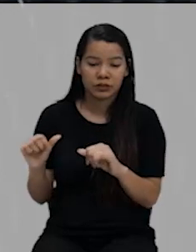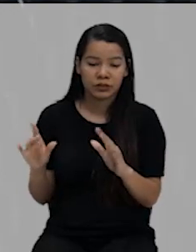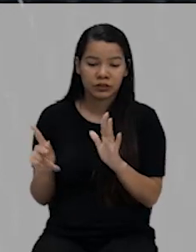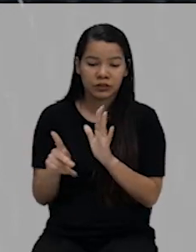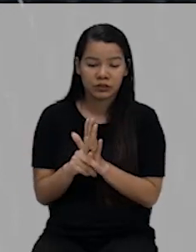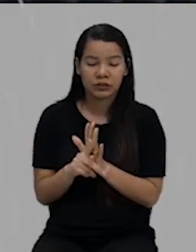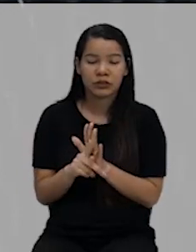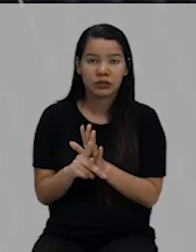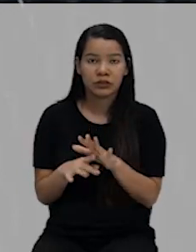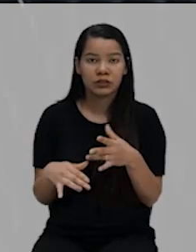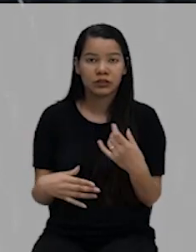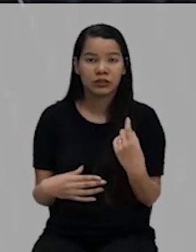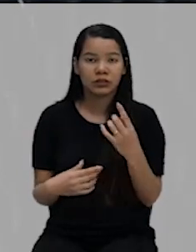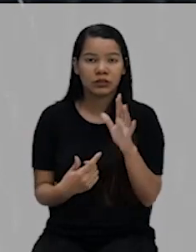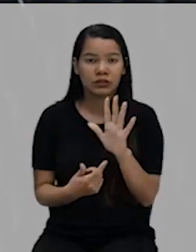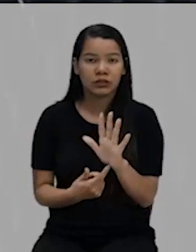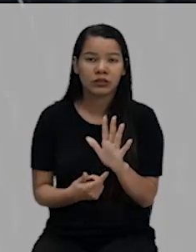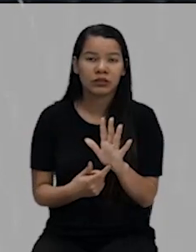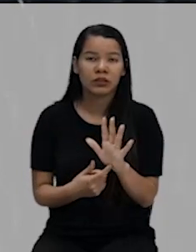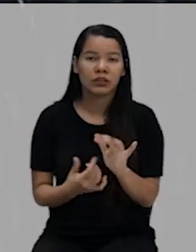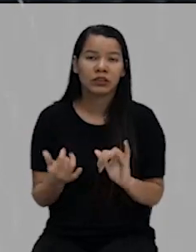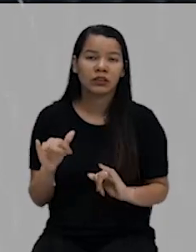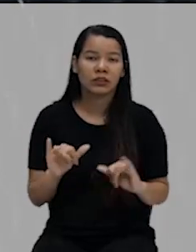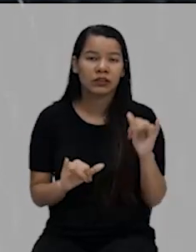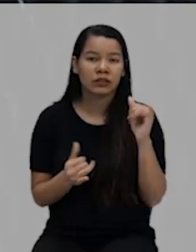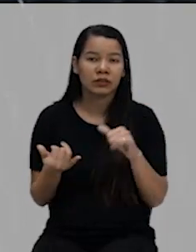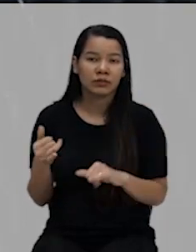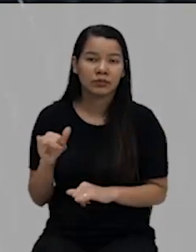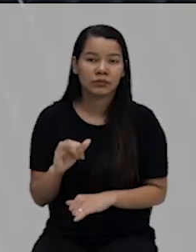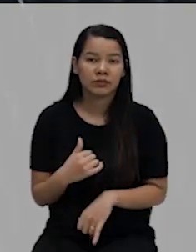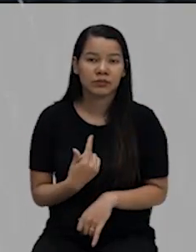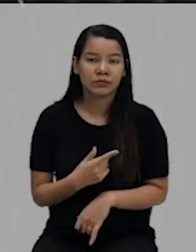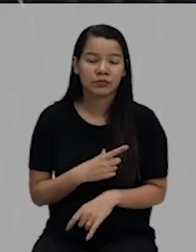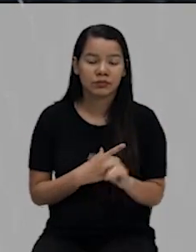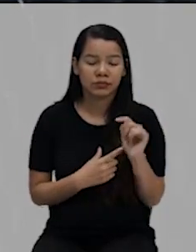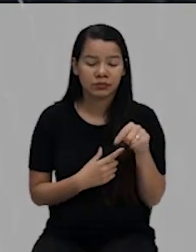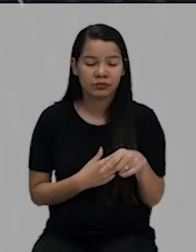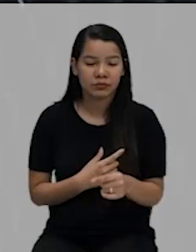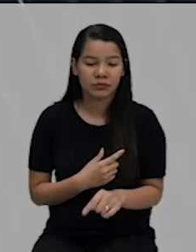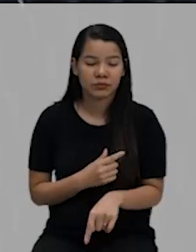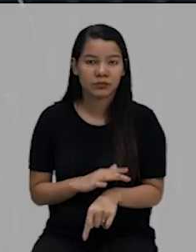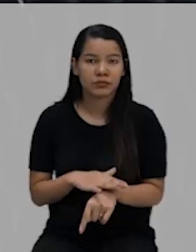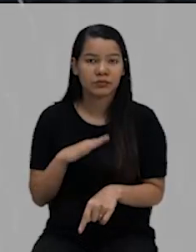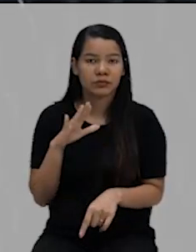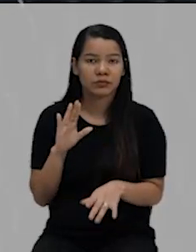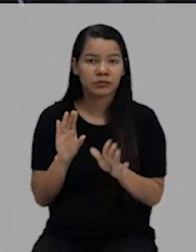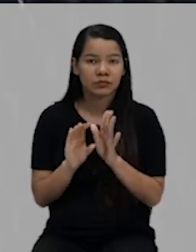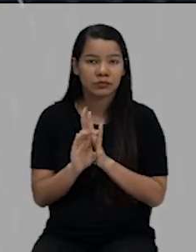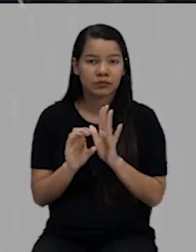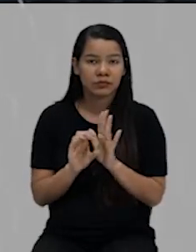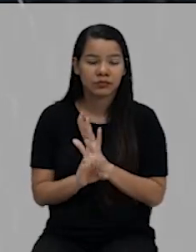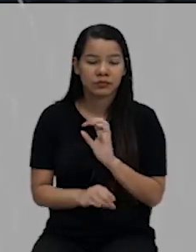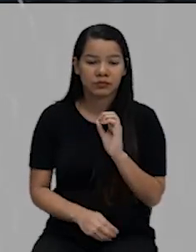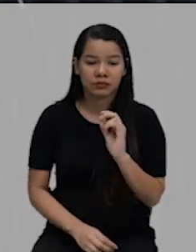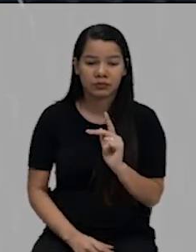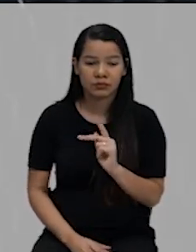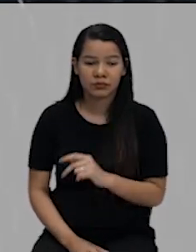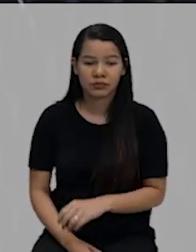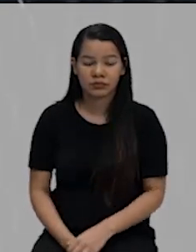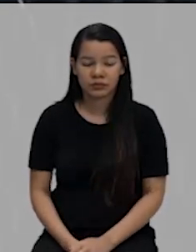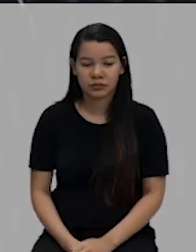de um fenômeno químico. Nós vamos abordar, aprofundar um pouco mais esses conceitos,